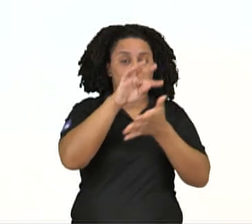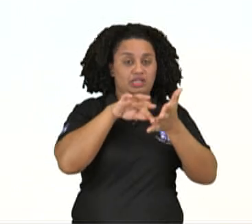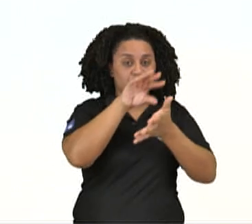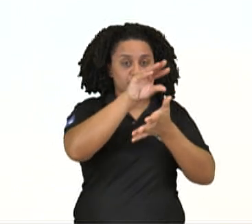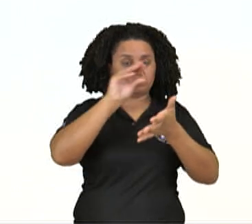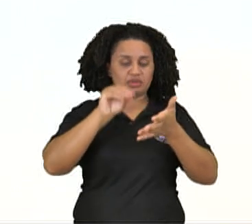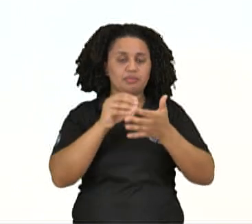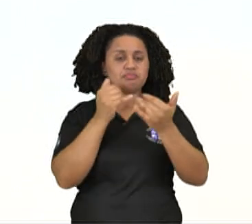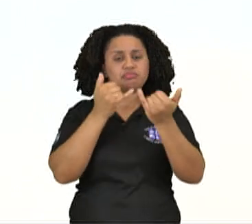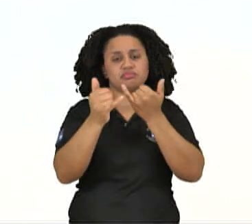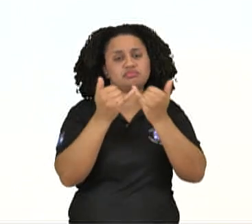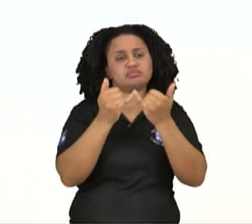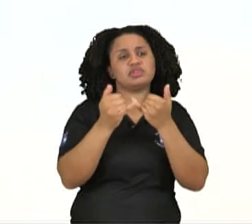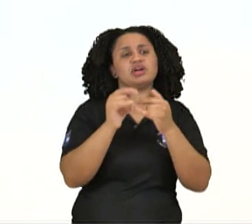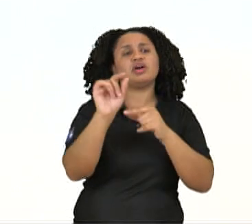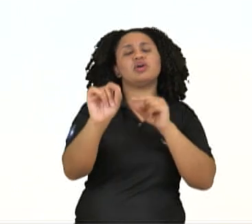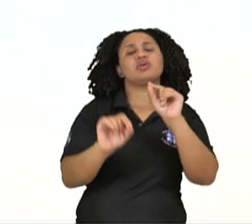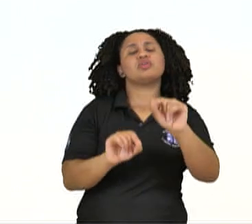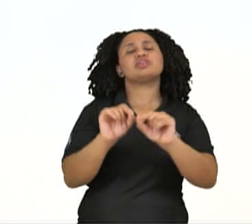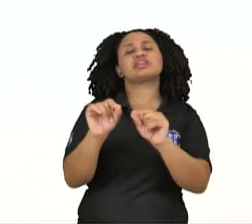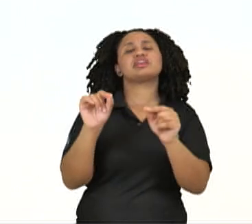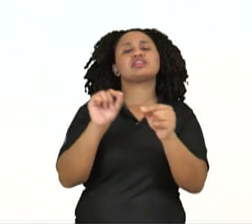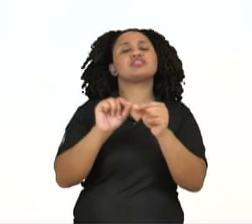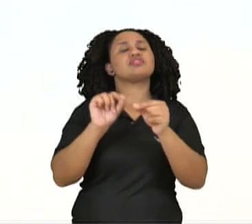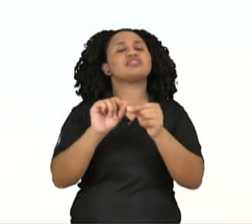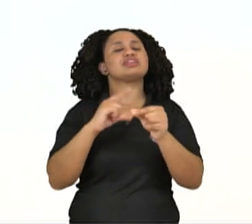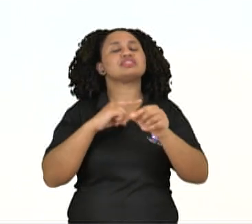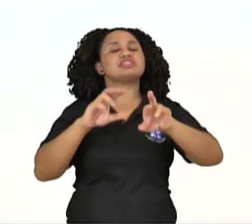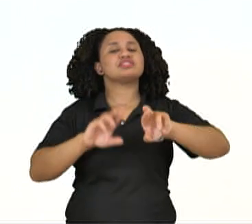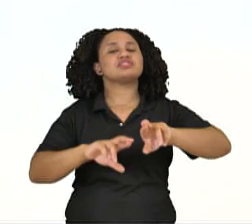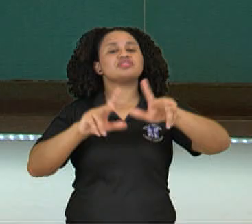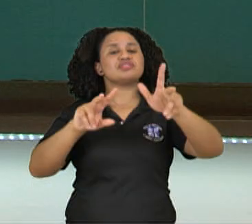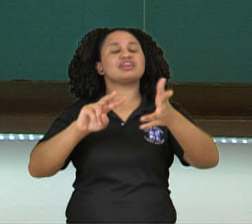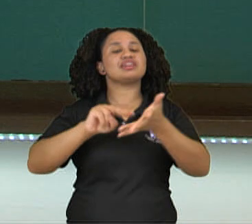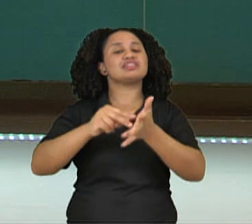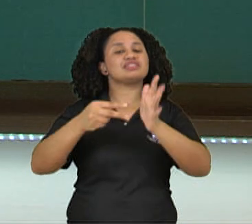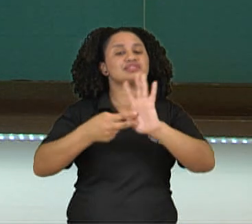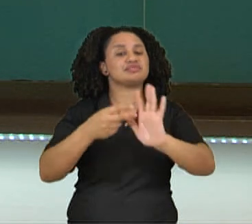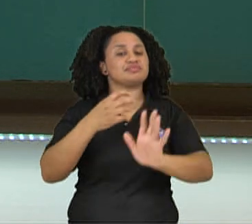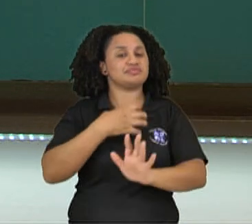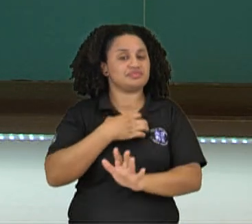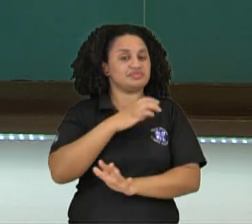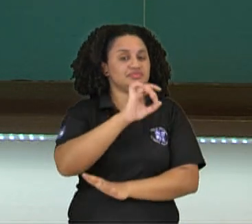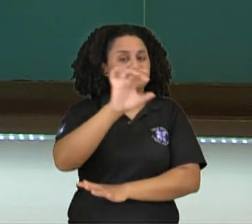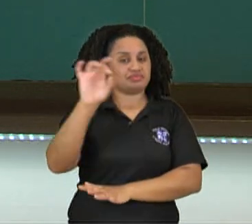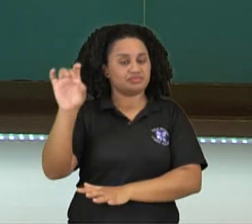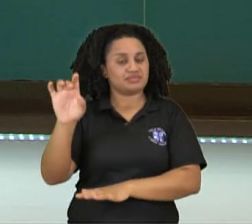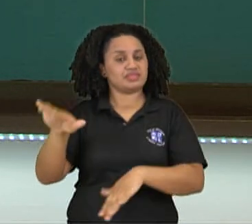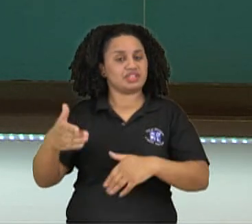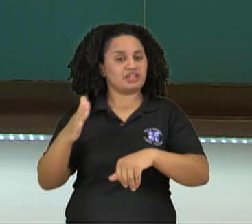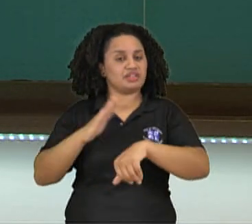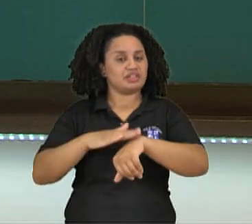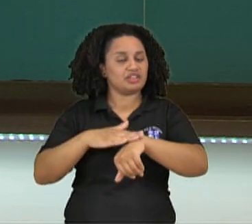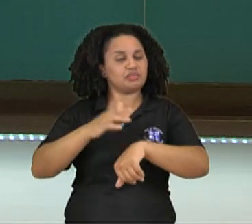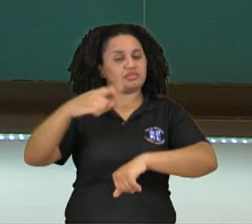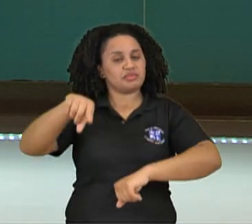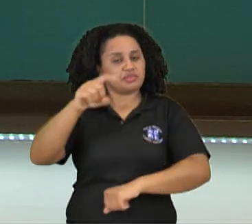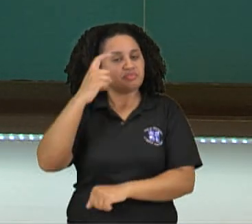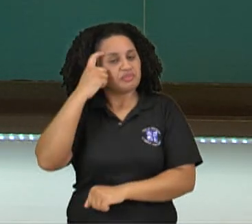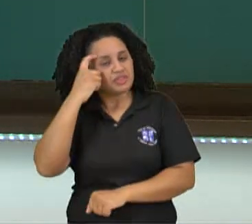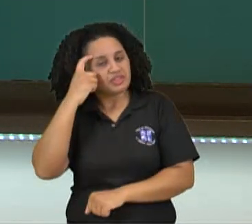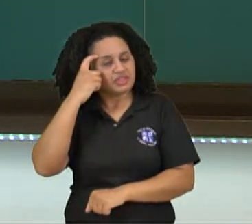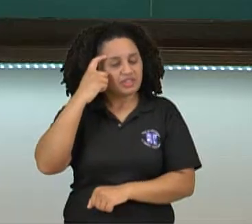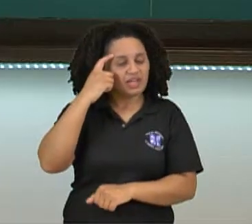serem tão parecidas, o que provoca a mudança de sentido entre elas? Então, eu vou deixar vocês pensarem